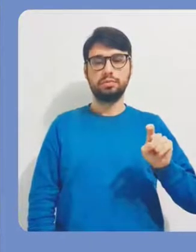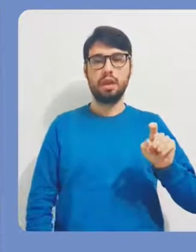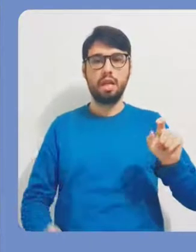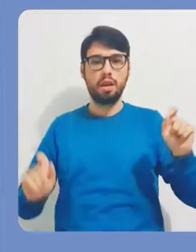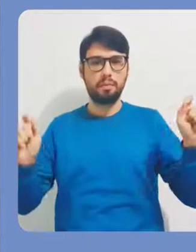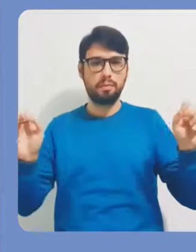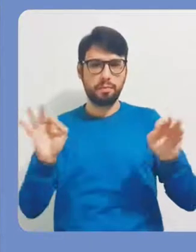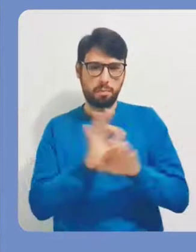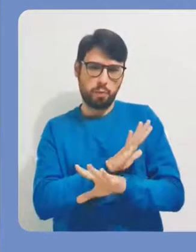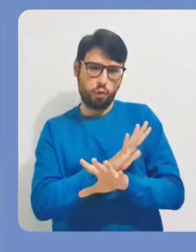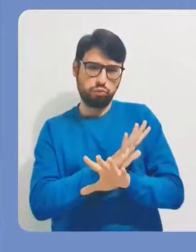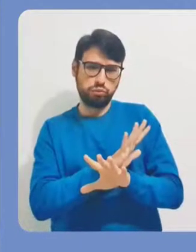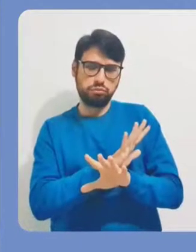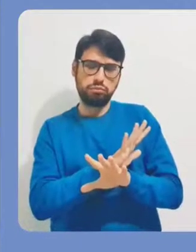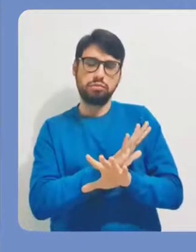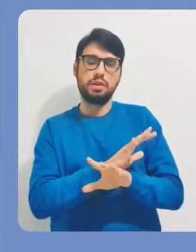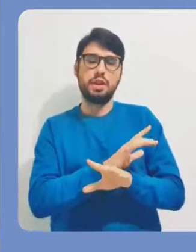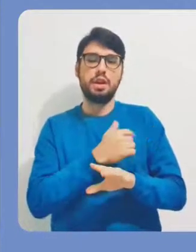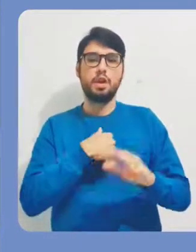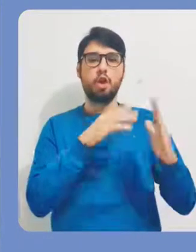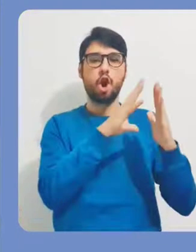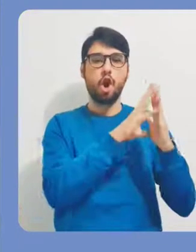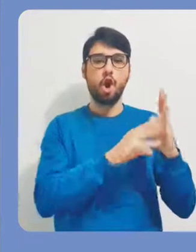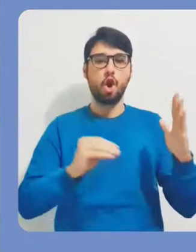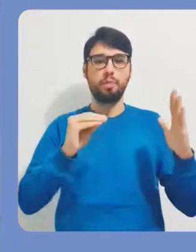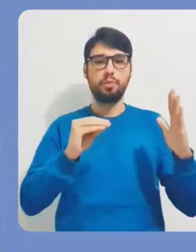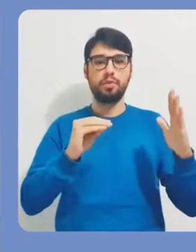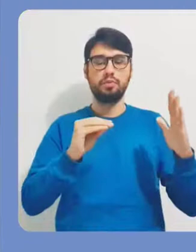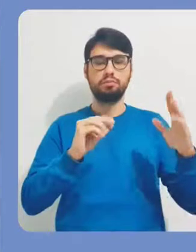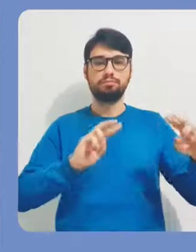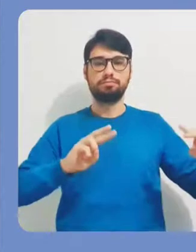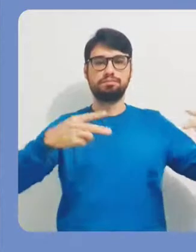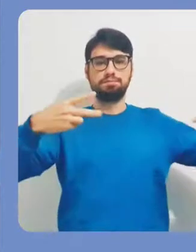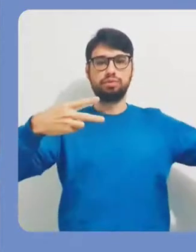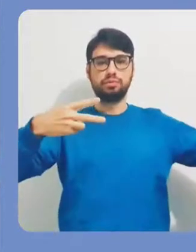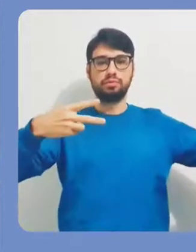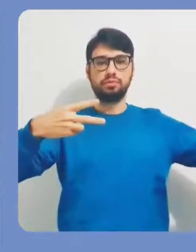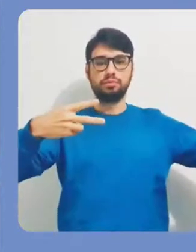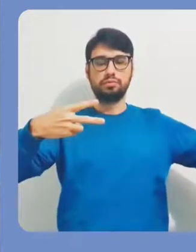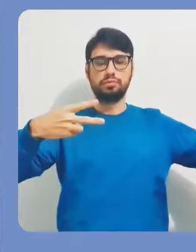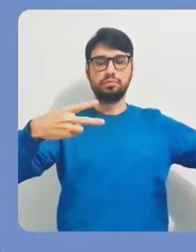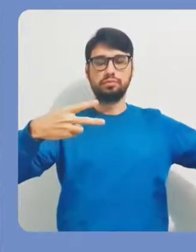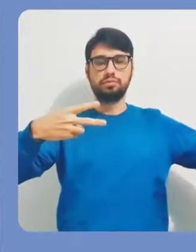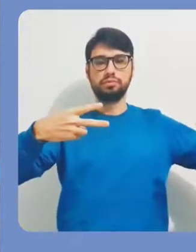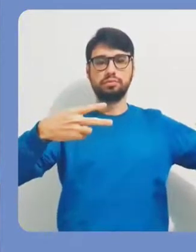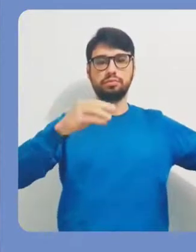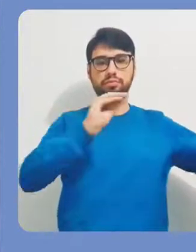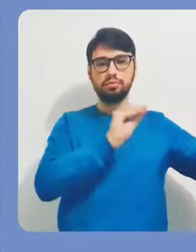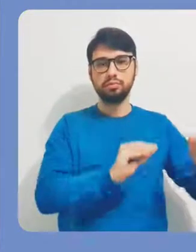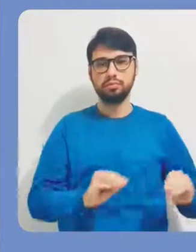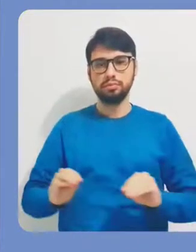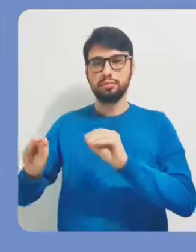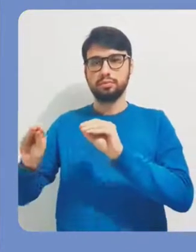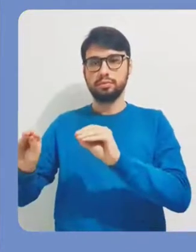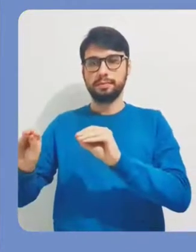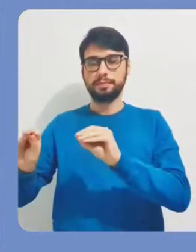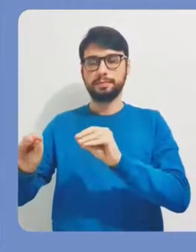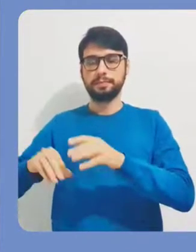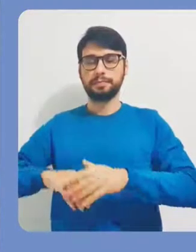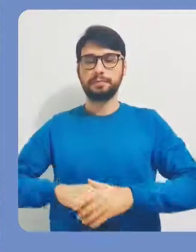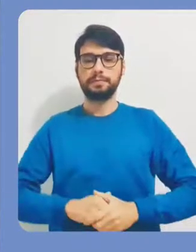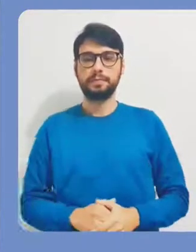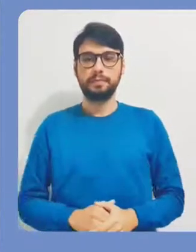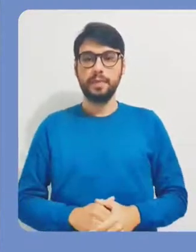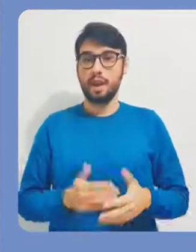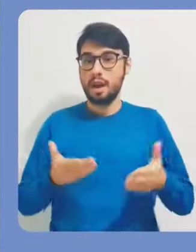aqui uma configuração que já está pronta, e eu copio toda essa informação, dou um Ctrl C. Então, eu copiei toda essa